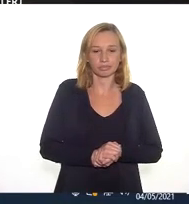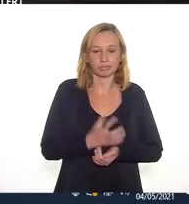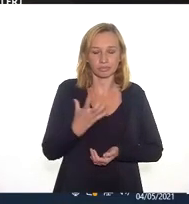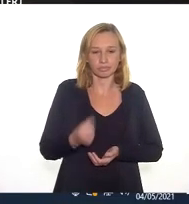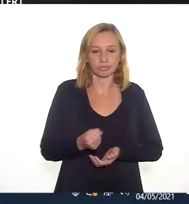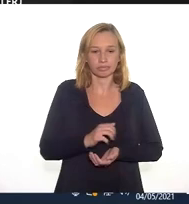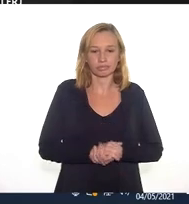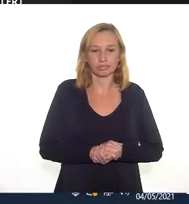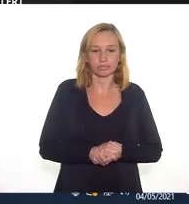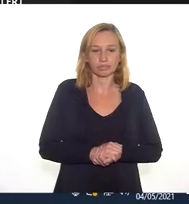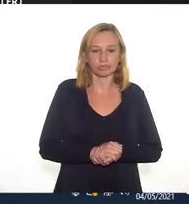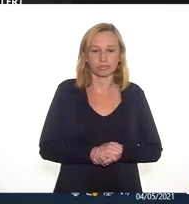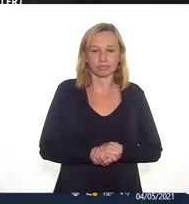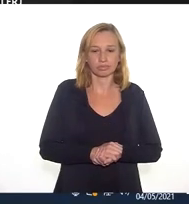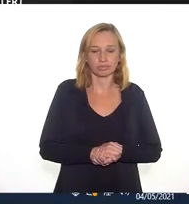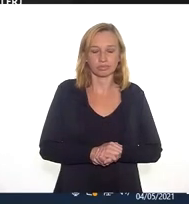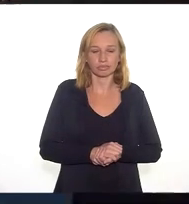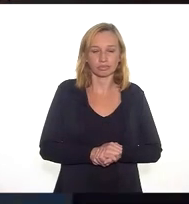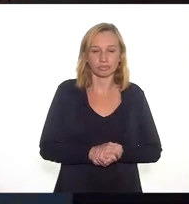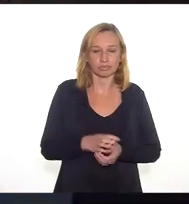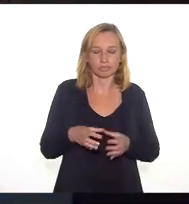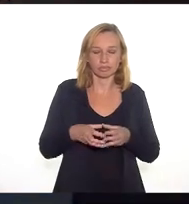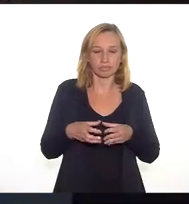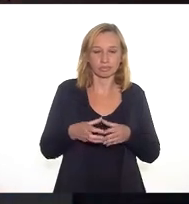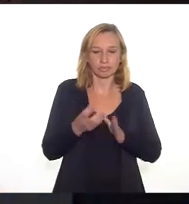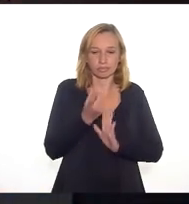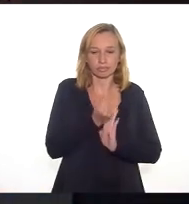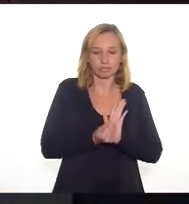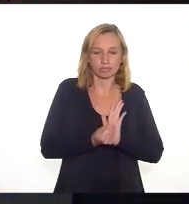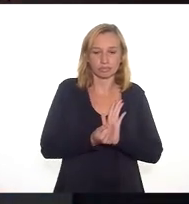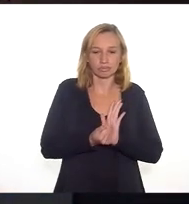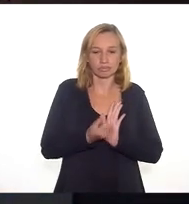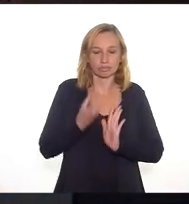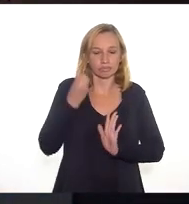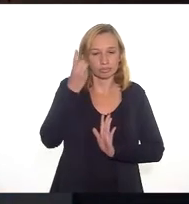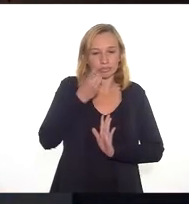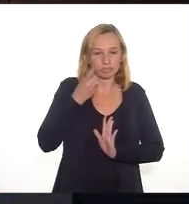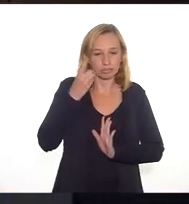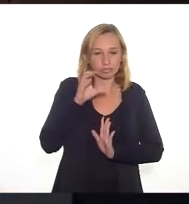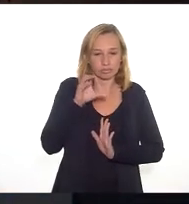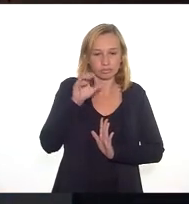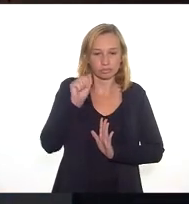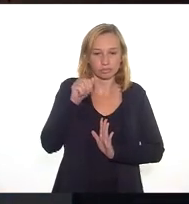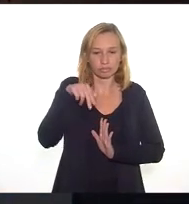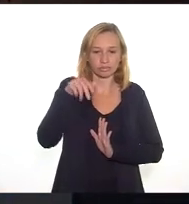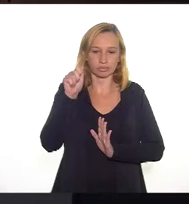Favorável. Pela Comissão de Orçamento, deputado Márcio Canella.